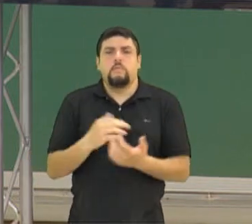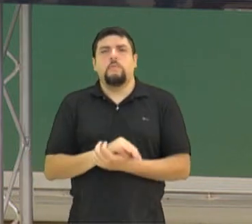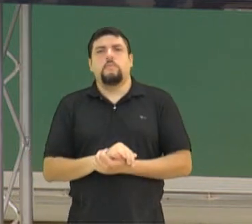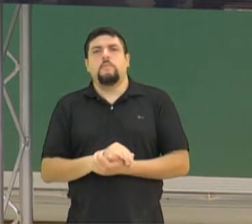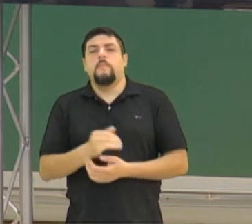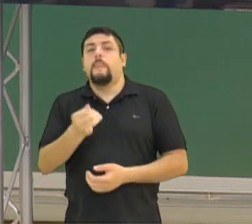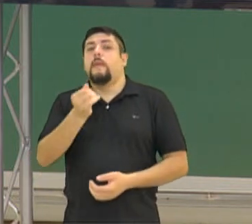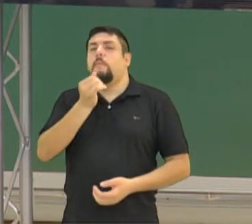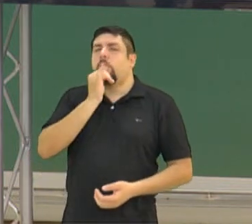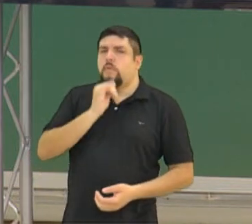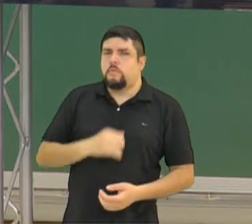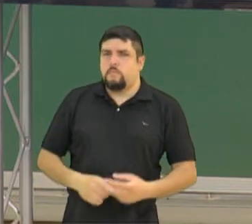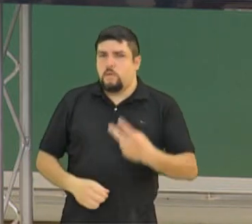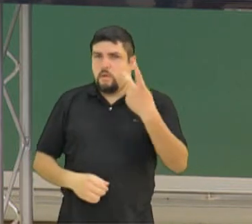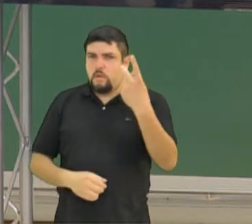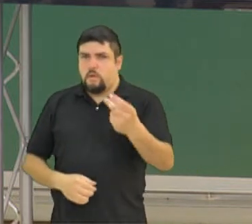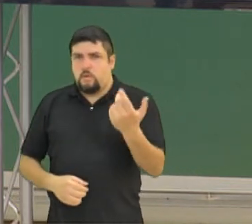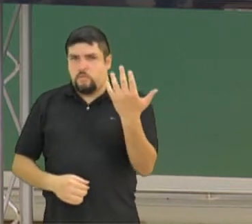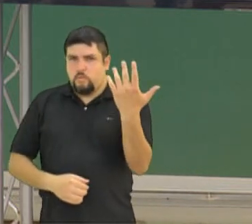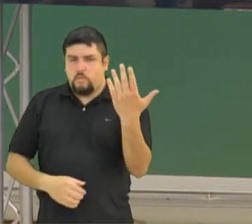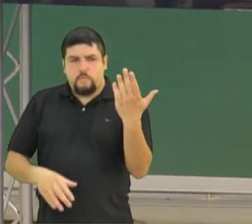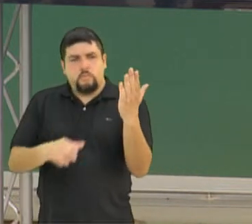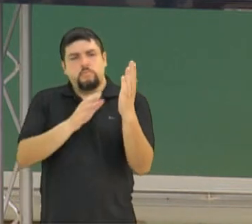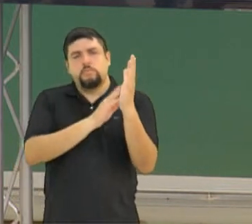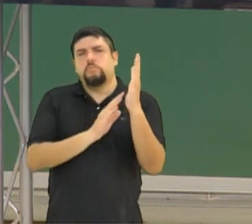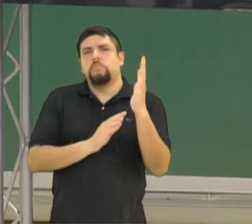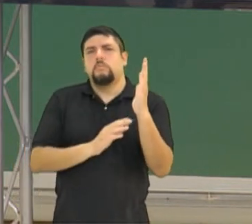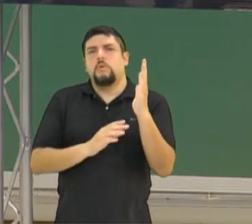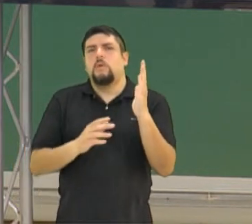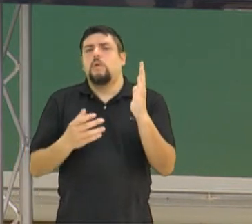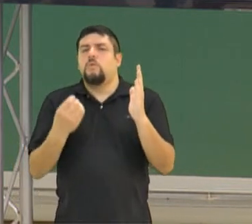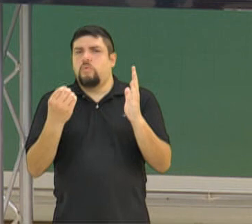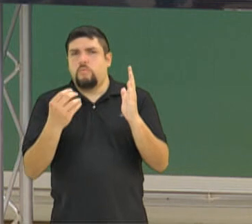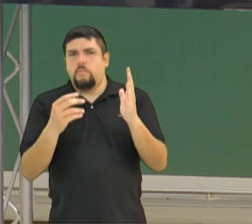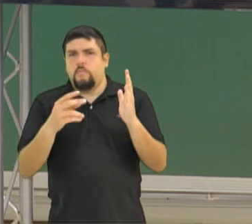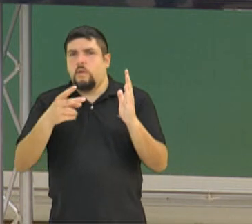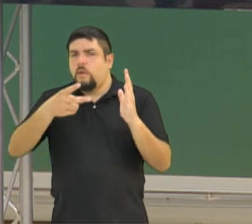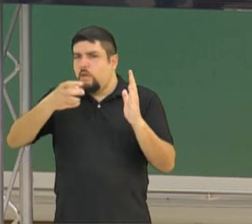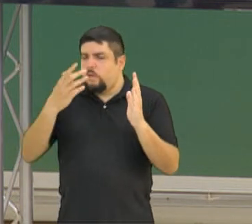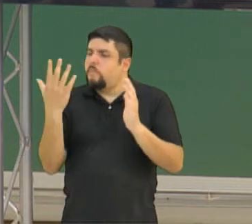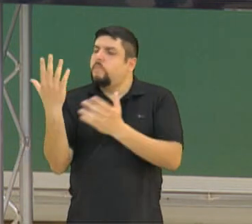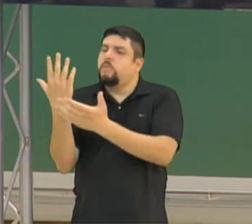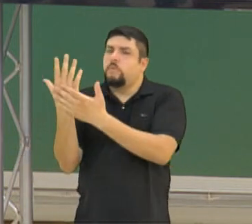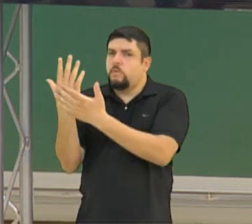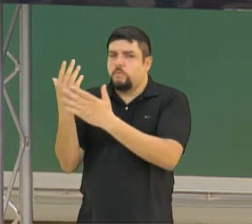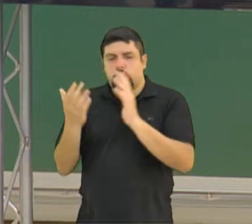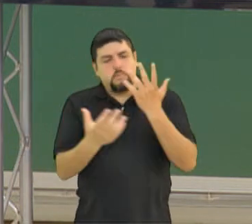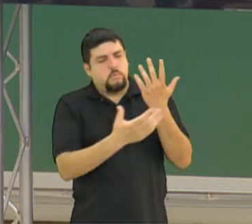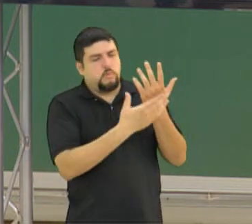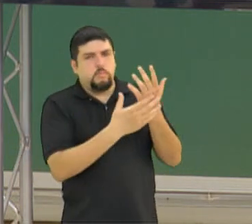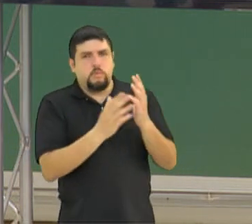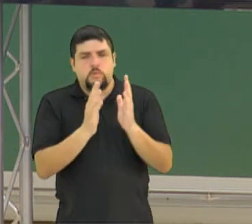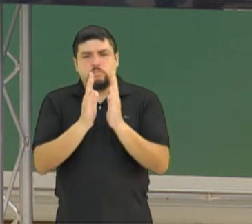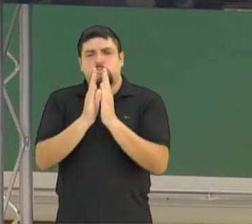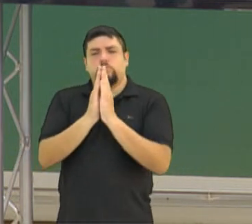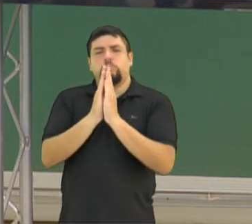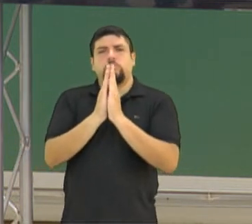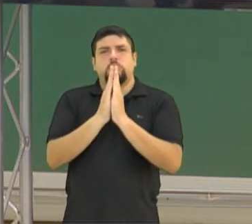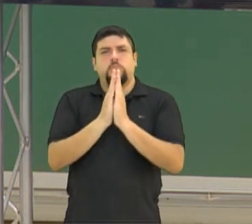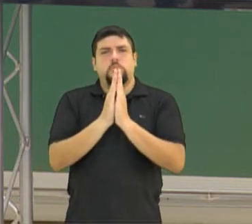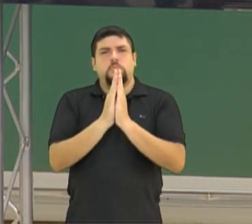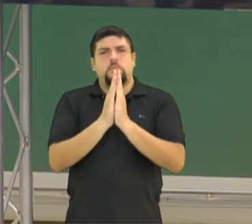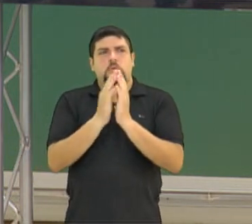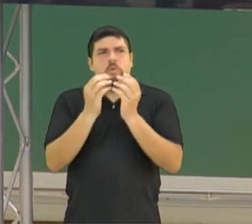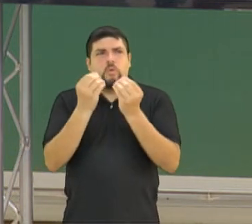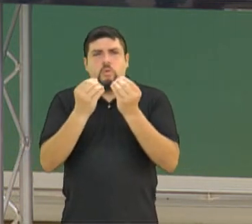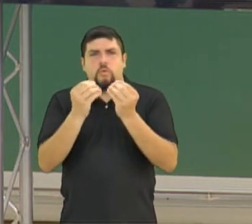exemplo, pegue a sua mão, pegue a outra mão. Perceba que elas não possuem esse